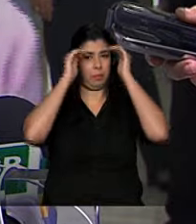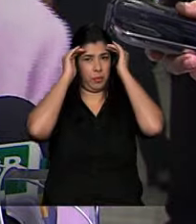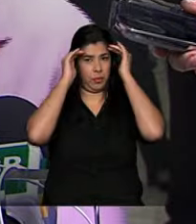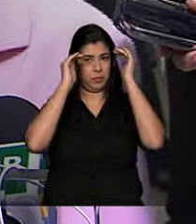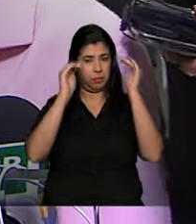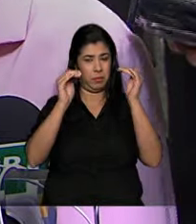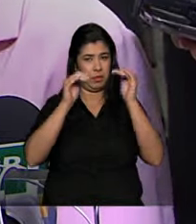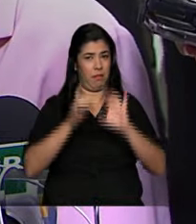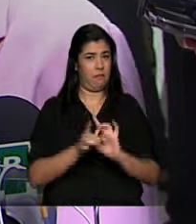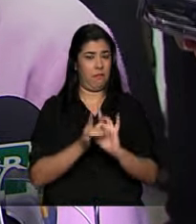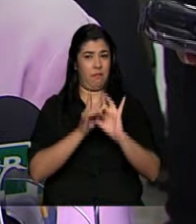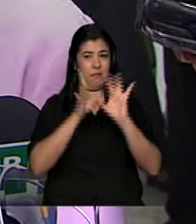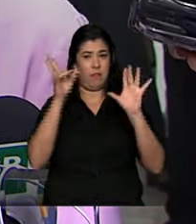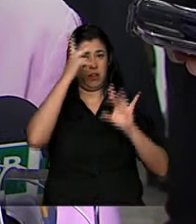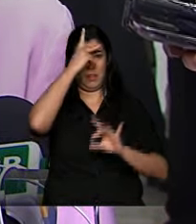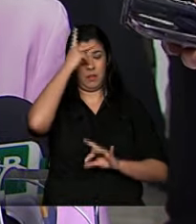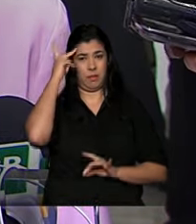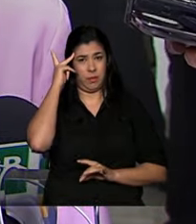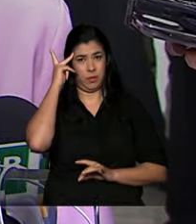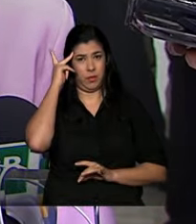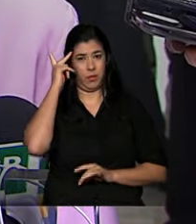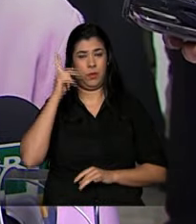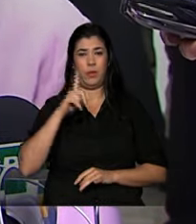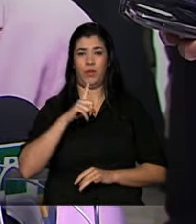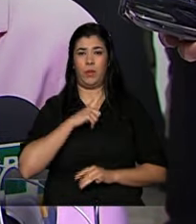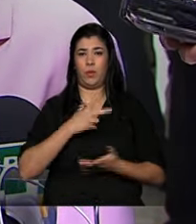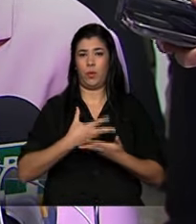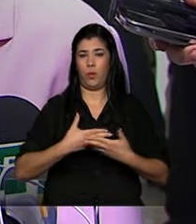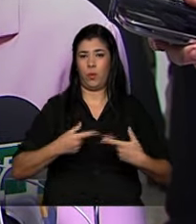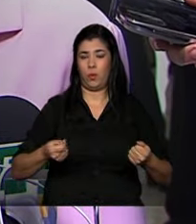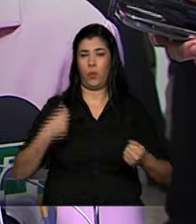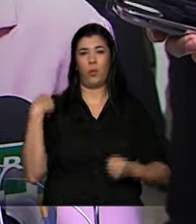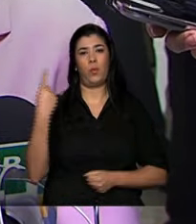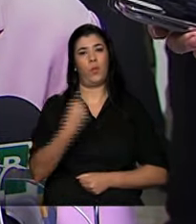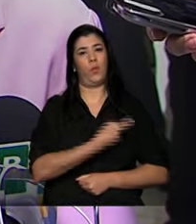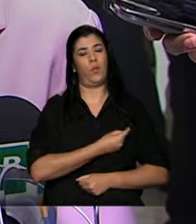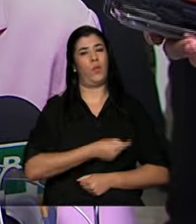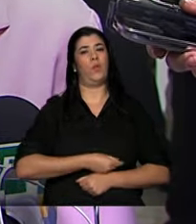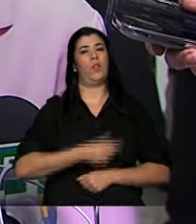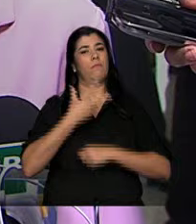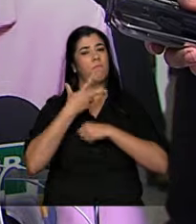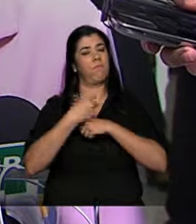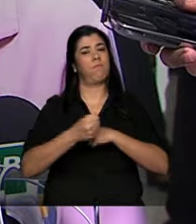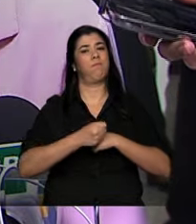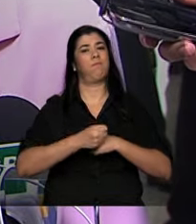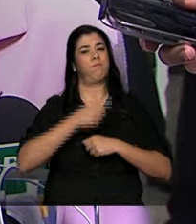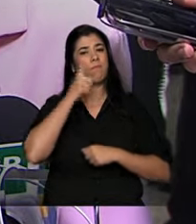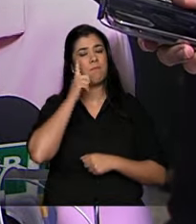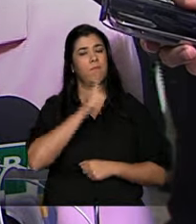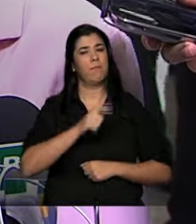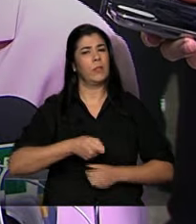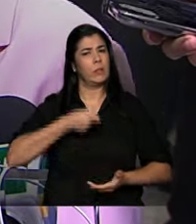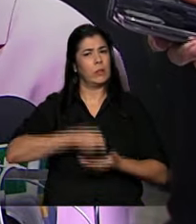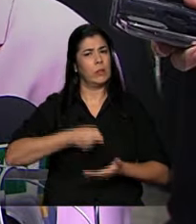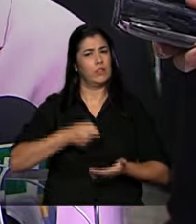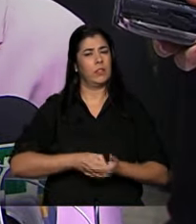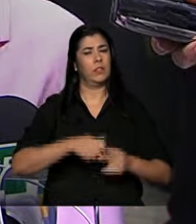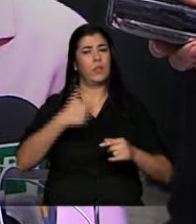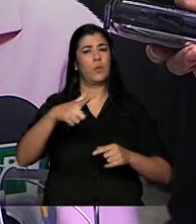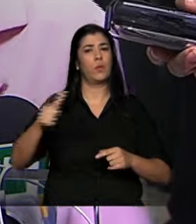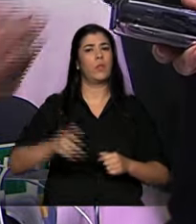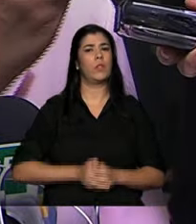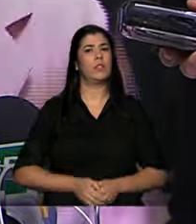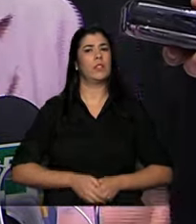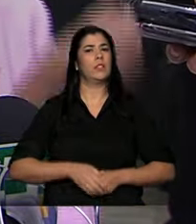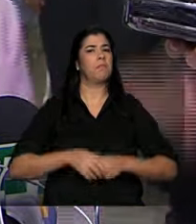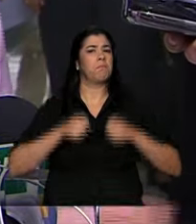livre das pessoas é algo que nós conquistamos a duras penas eu vejo como mais uma manifestação